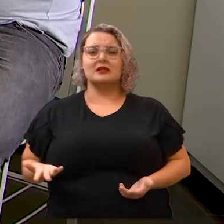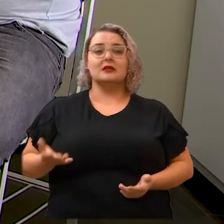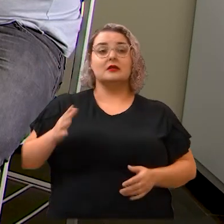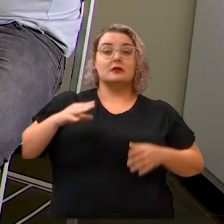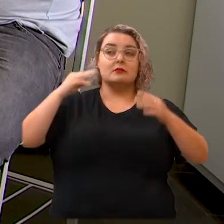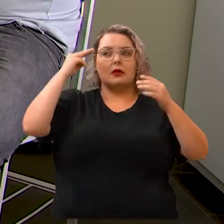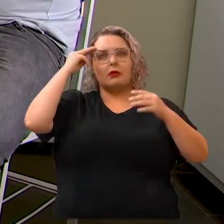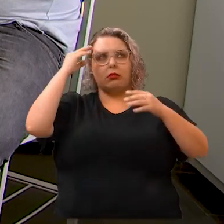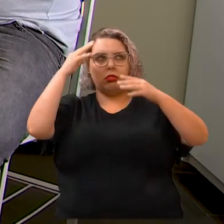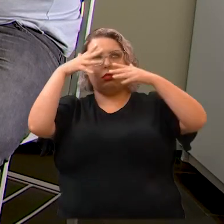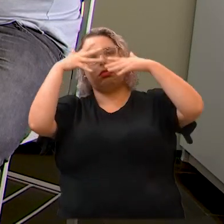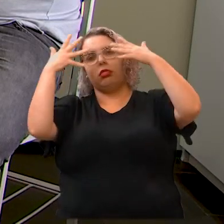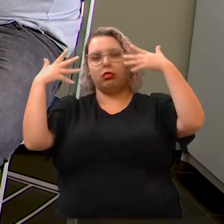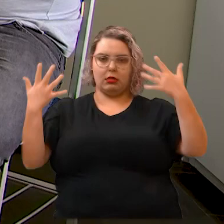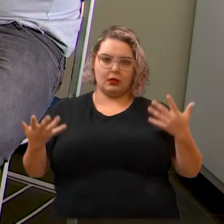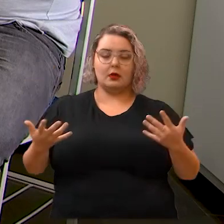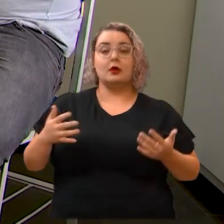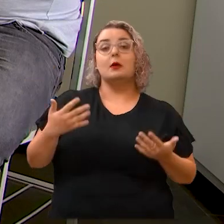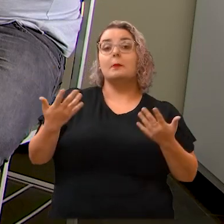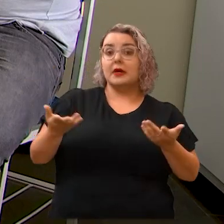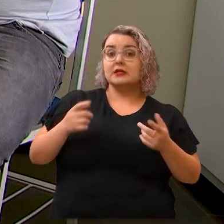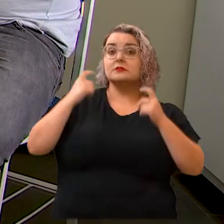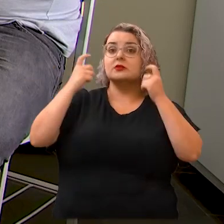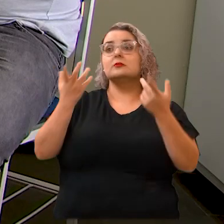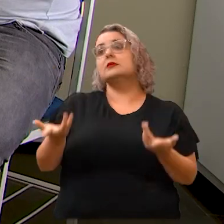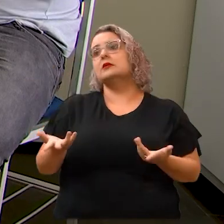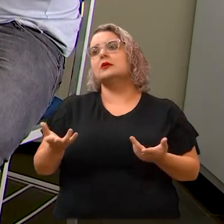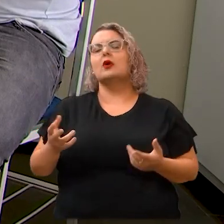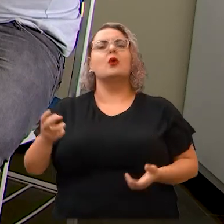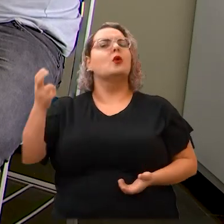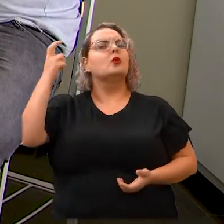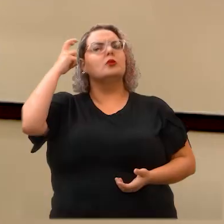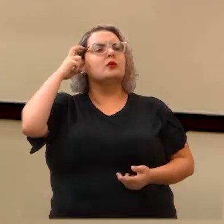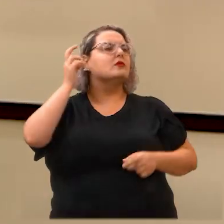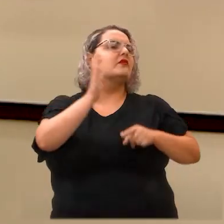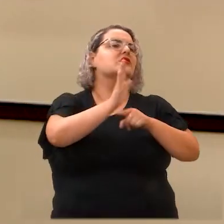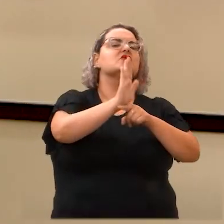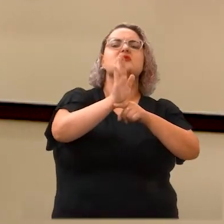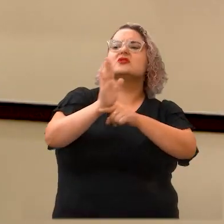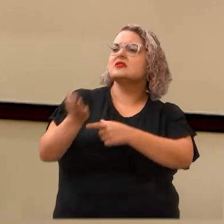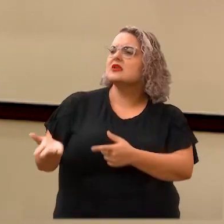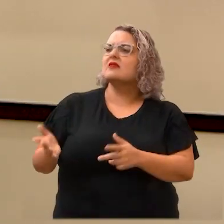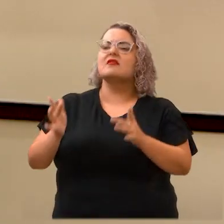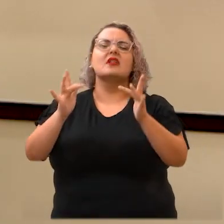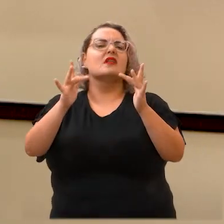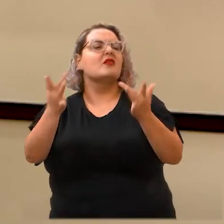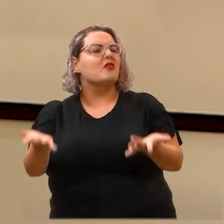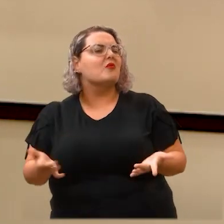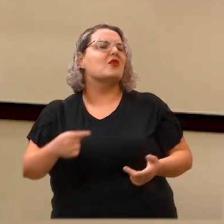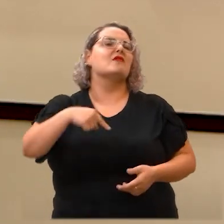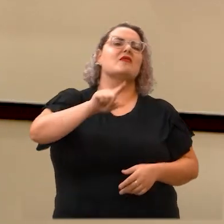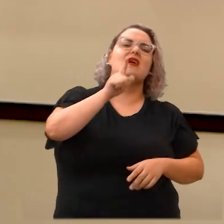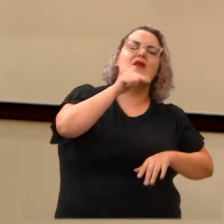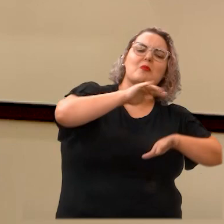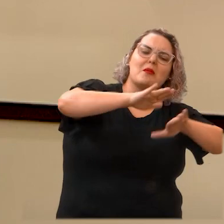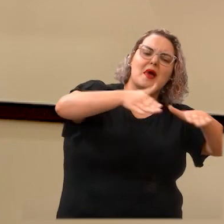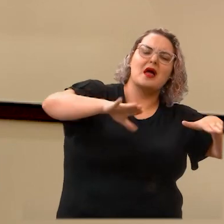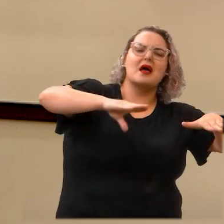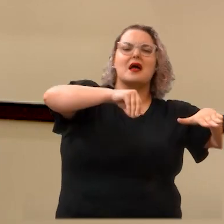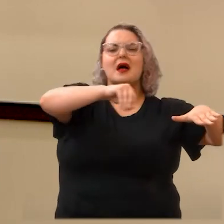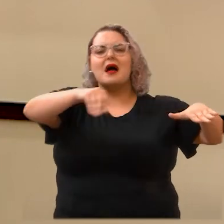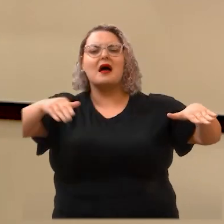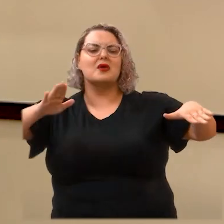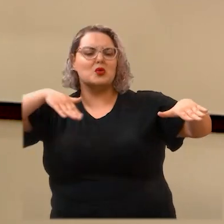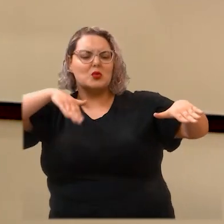porque vocês Fica com a mente meio relaxada mas você deve ter preocupações assim culturais vai ao cinema vai namorar ir à praia